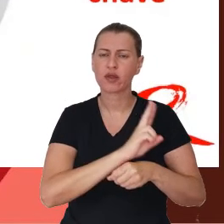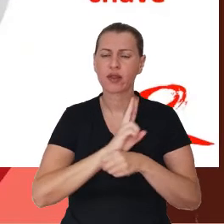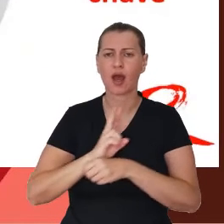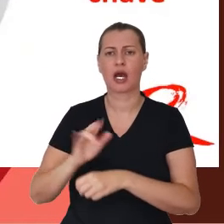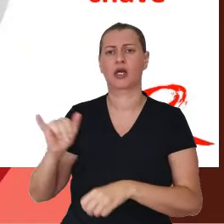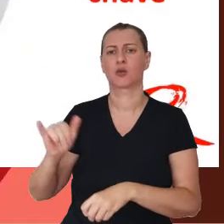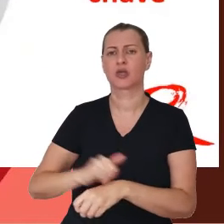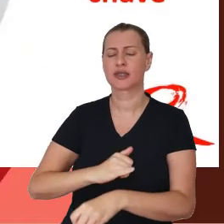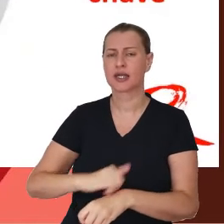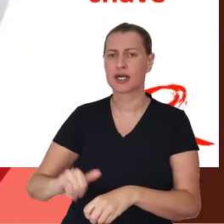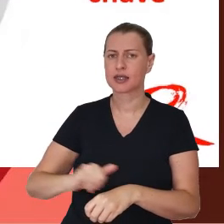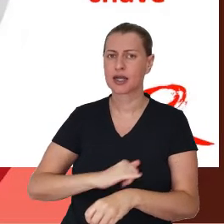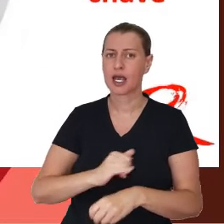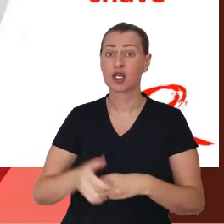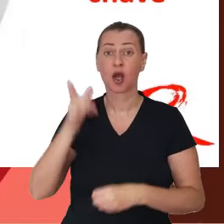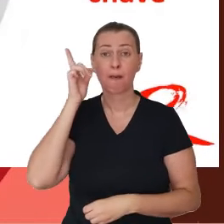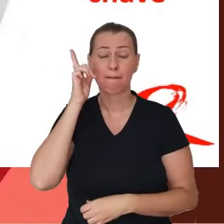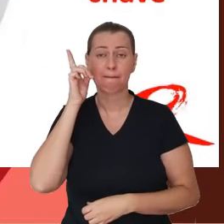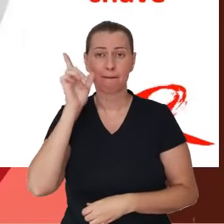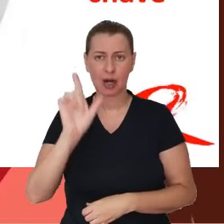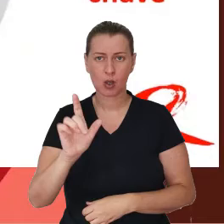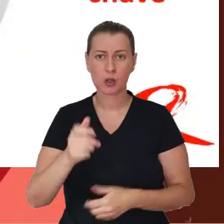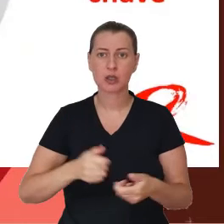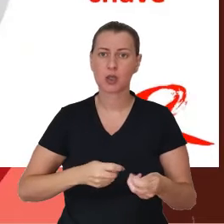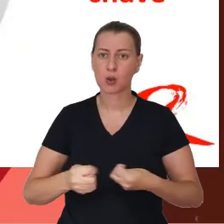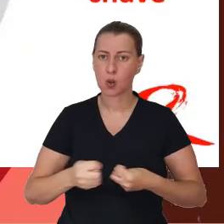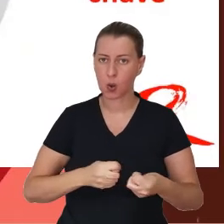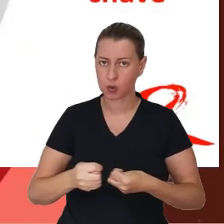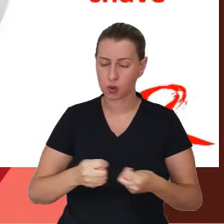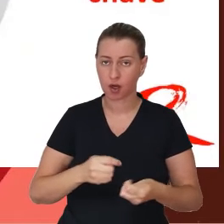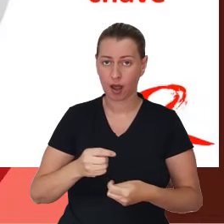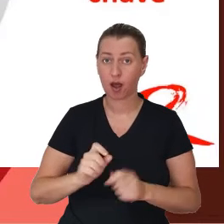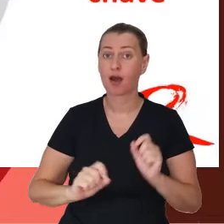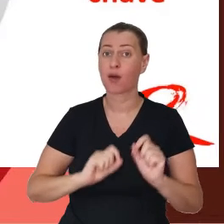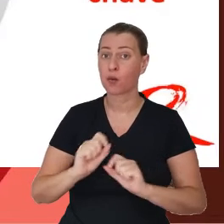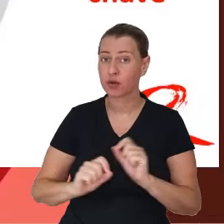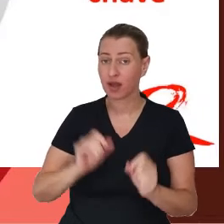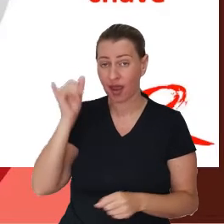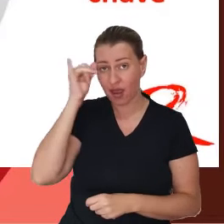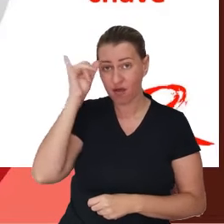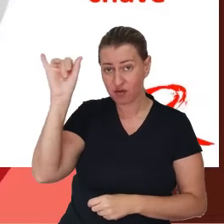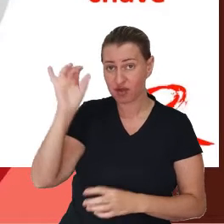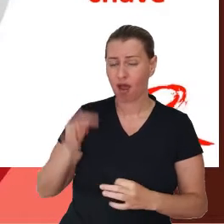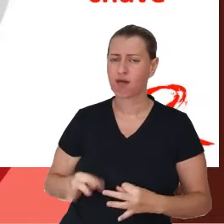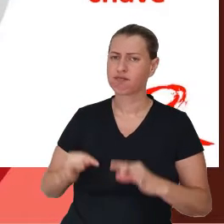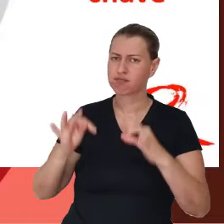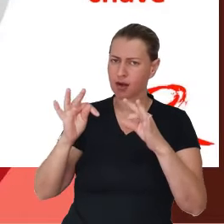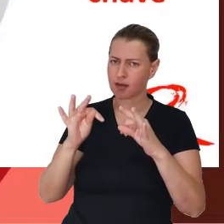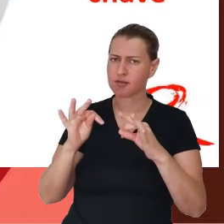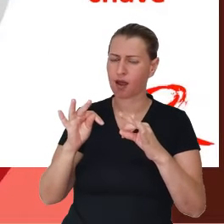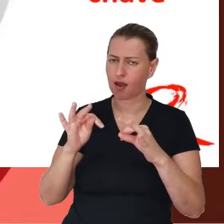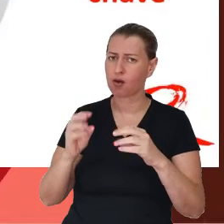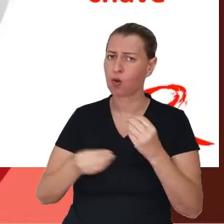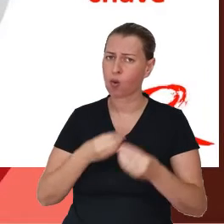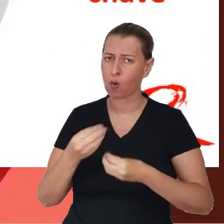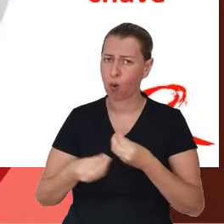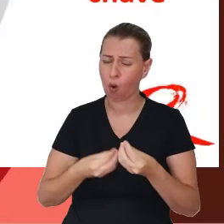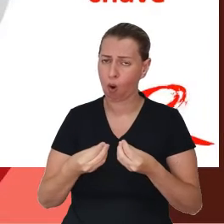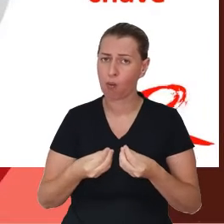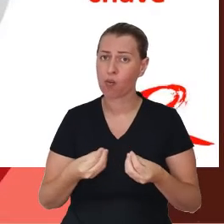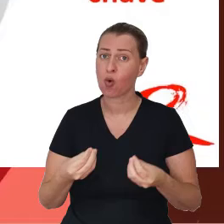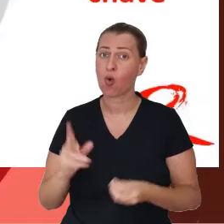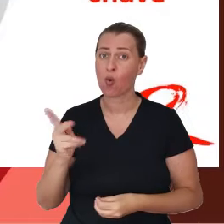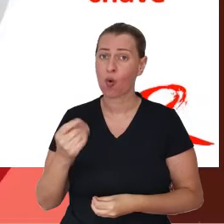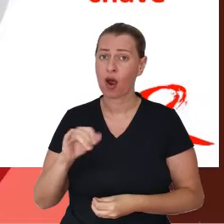estratégias que se tem para conseguir controlar, prevenir, tratar e evitar o estadiamento, então,